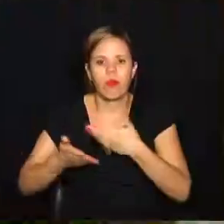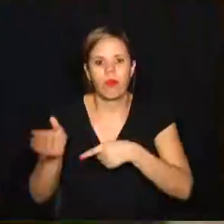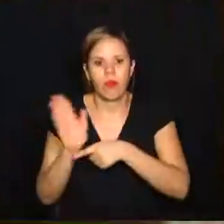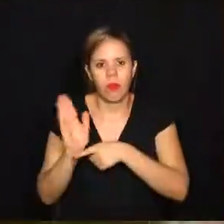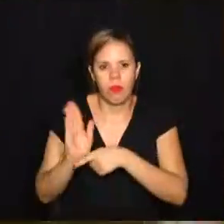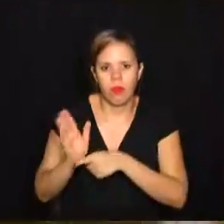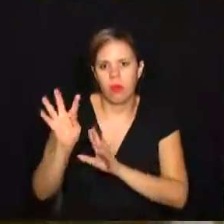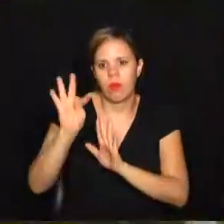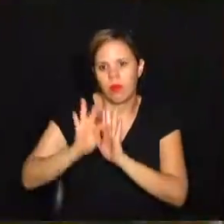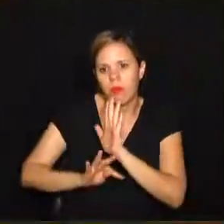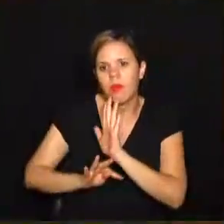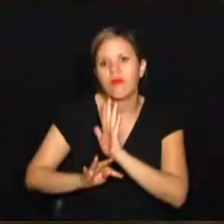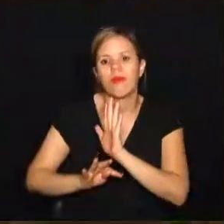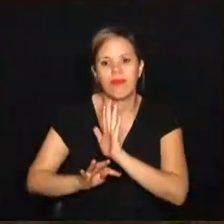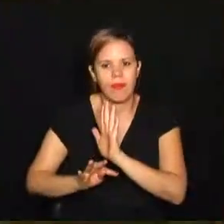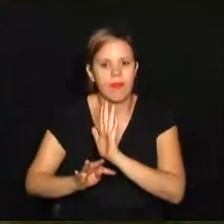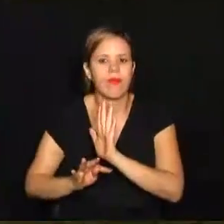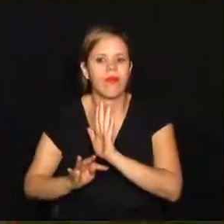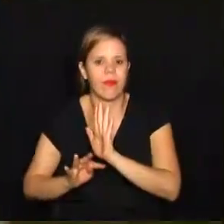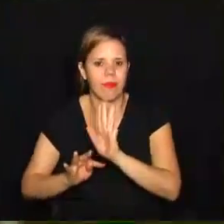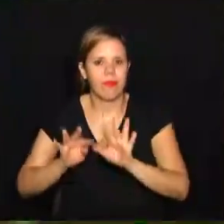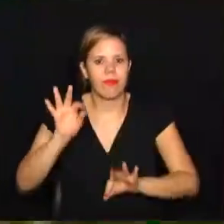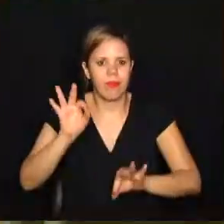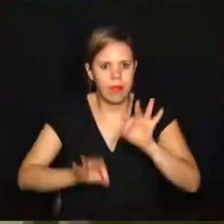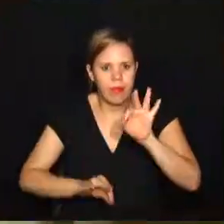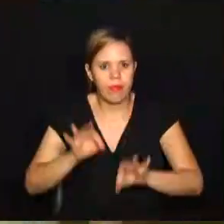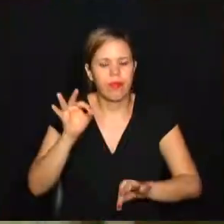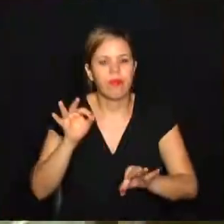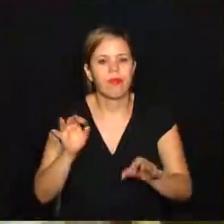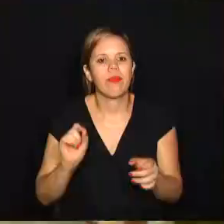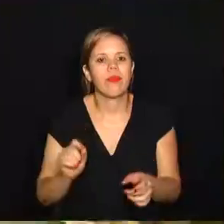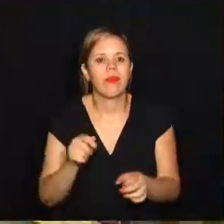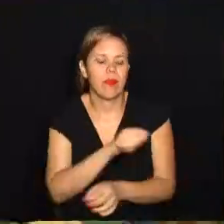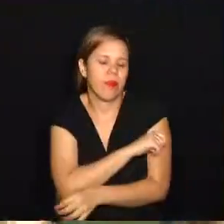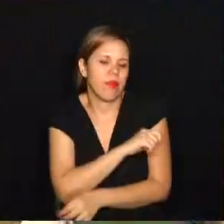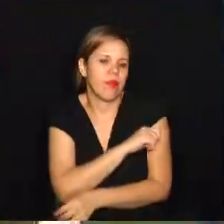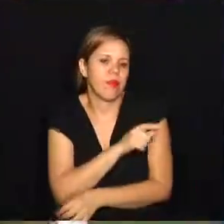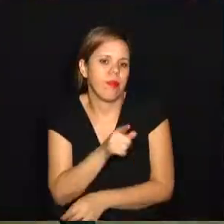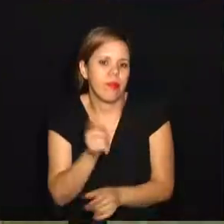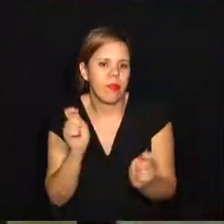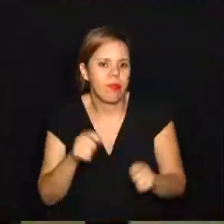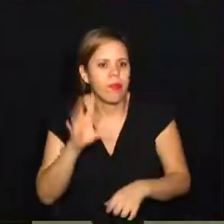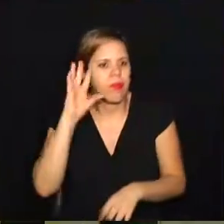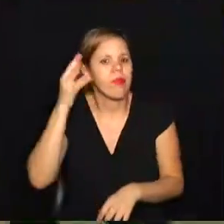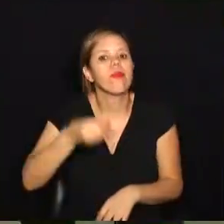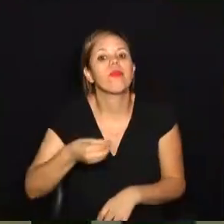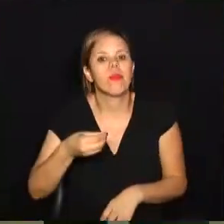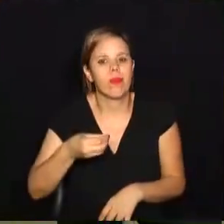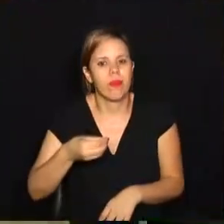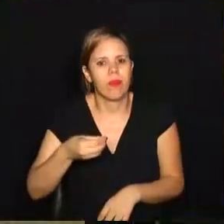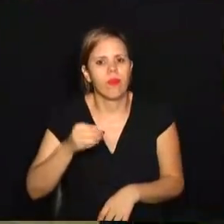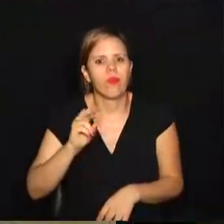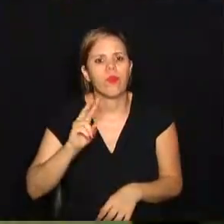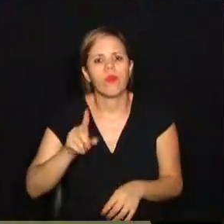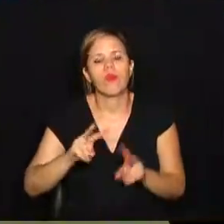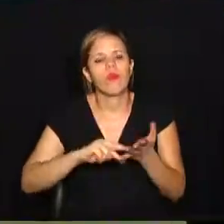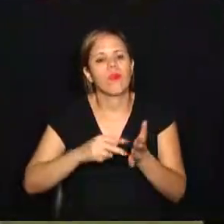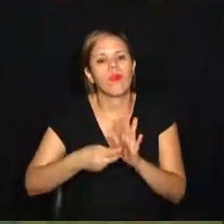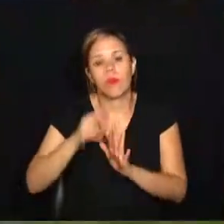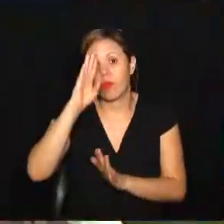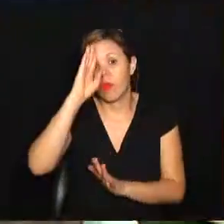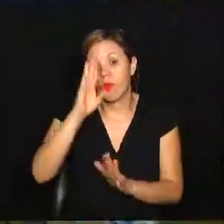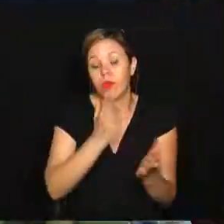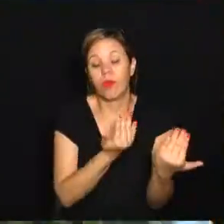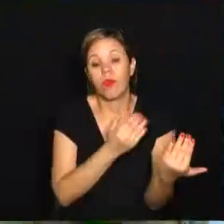vídeos, textos, dinâmicas, para com que o aluno possa entender assim o que é protagonismo juvenil,